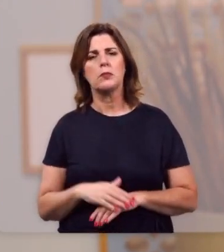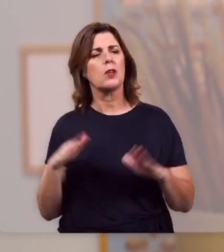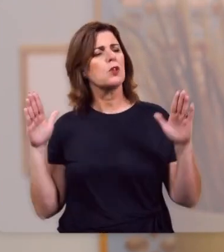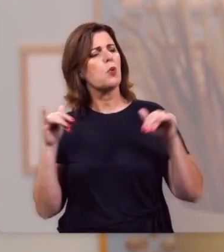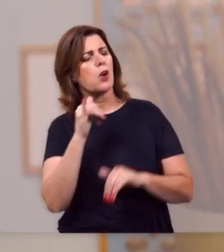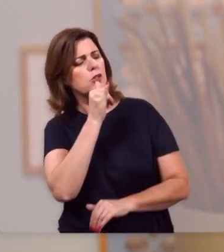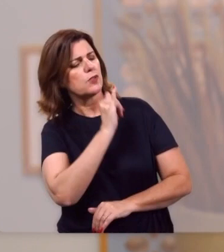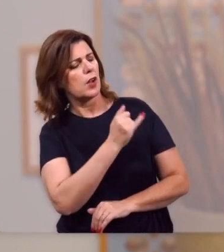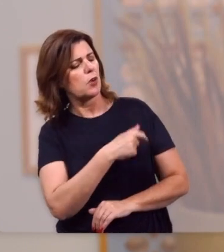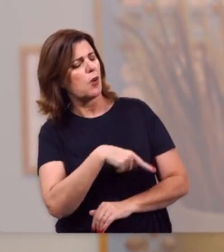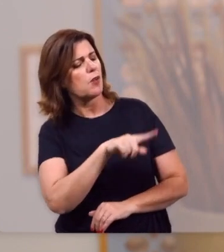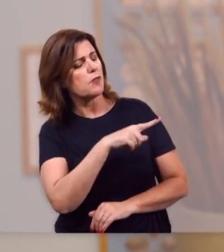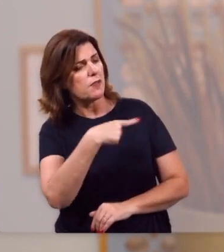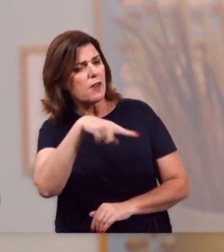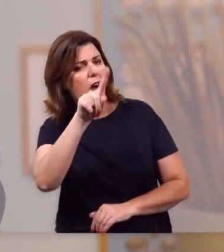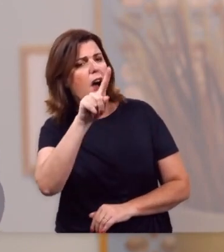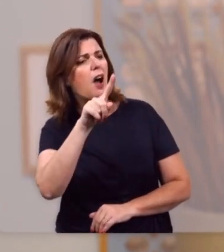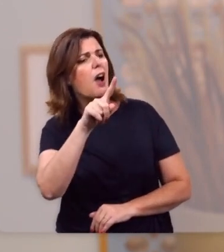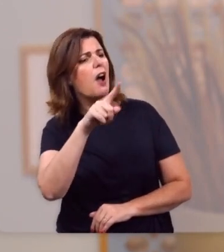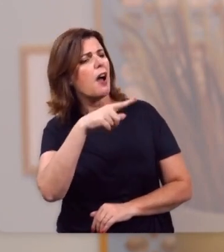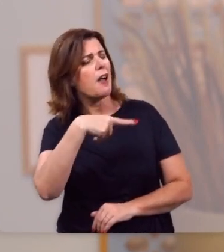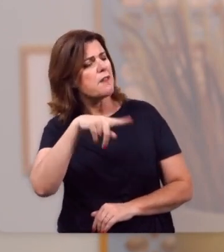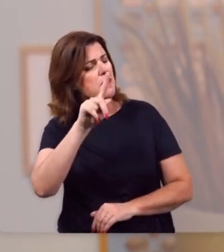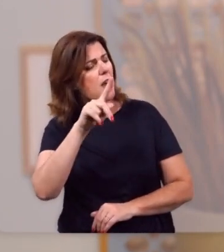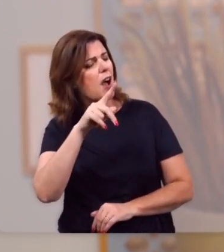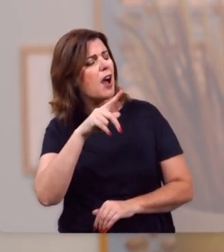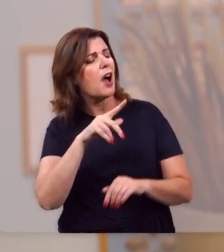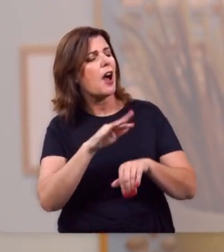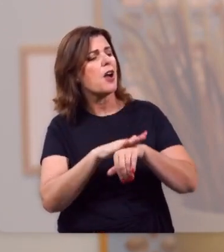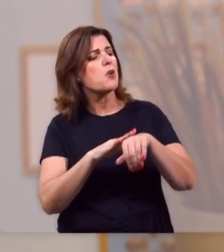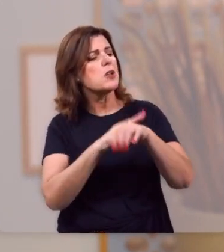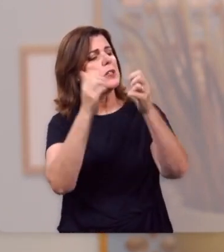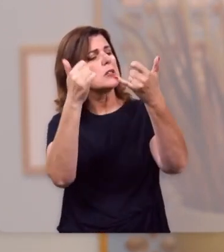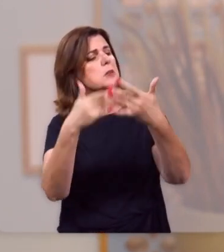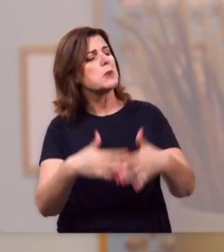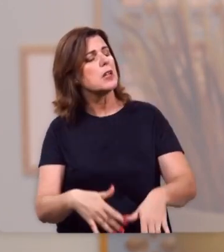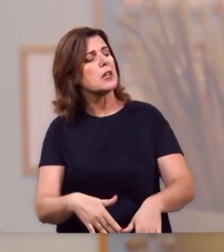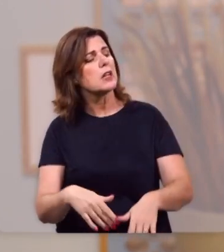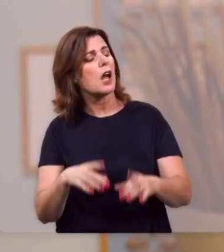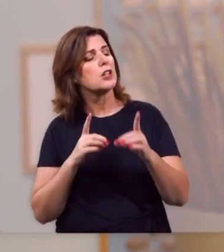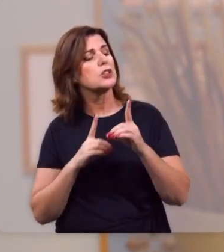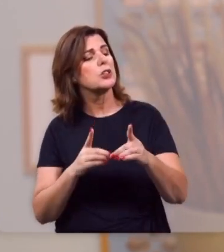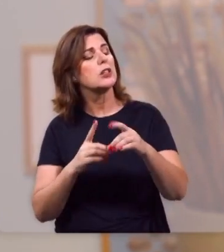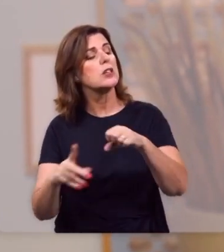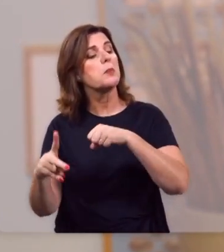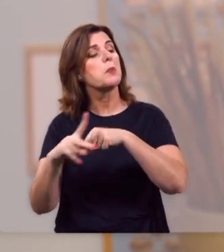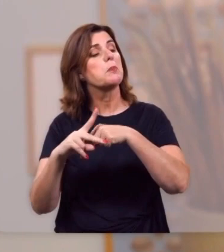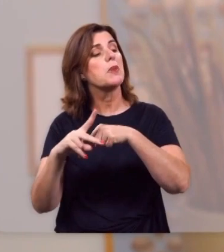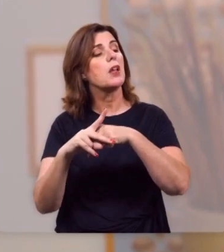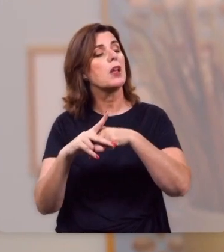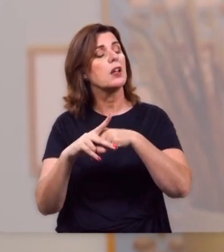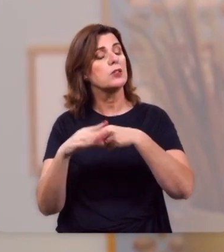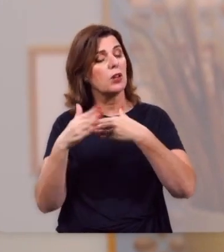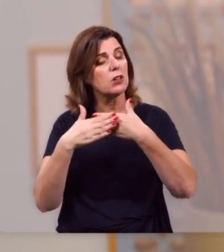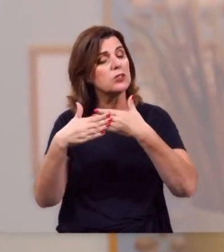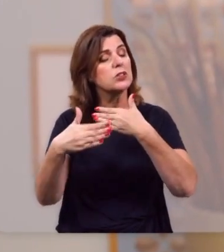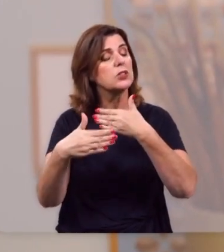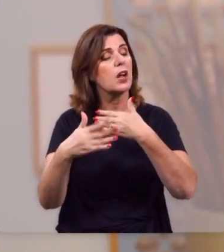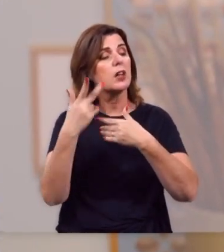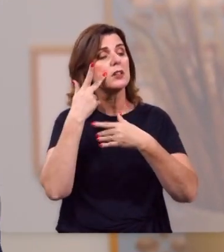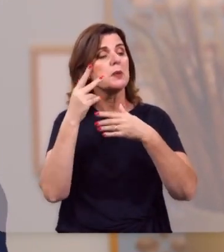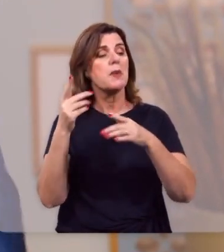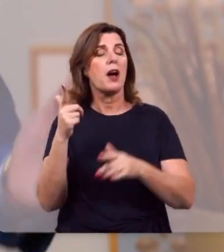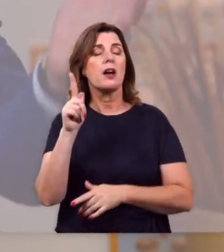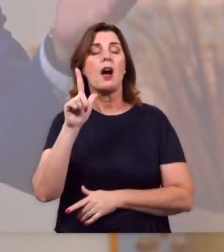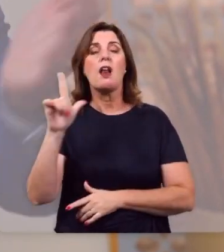o anjo disse para as mulheres assim: ide, dizei aos seus discípulos e a Pedro, que ele irá diante de vós para